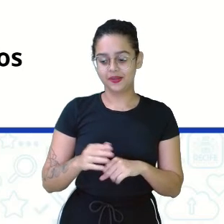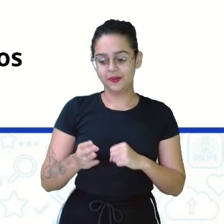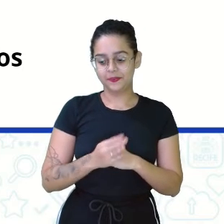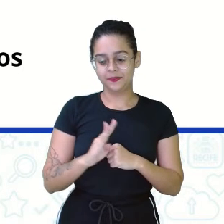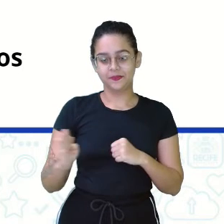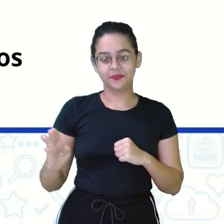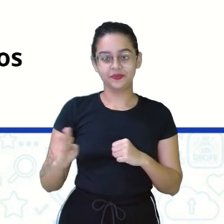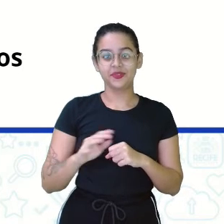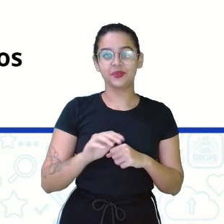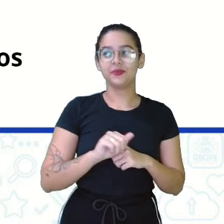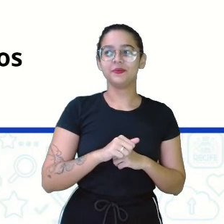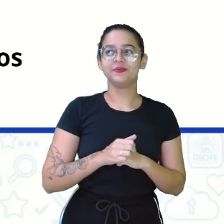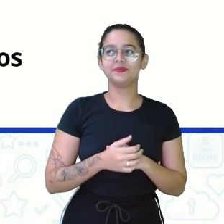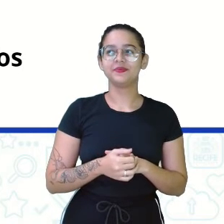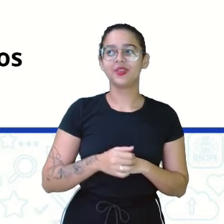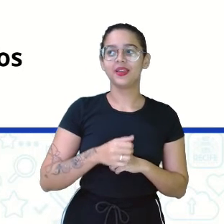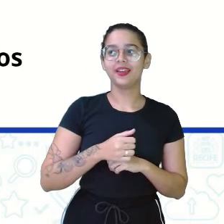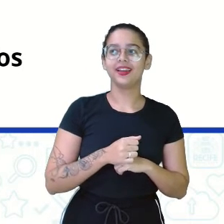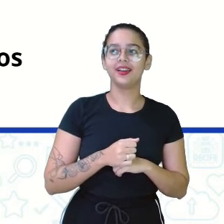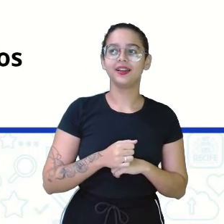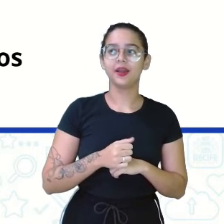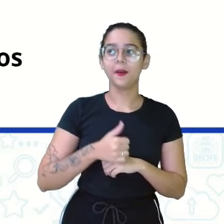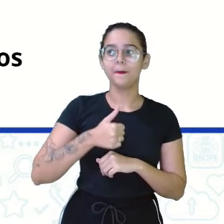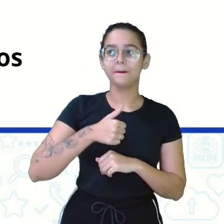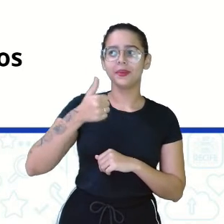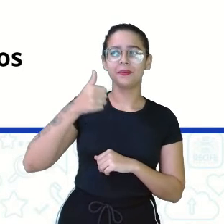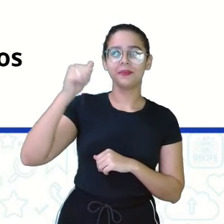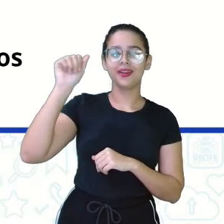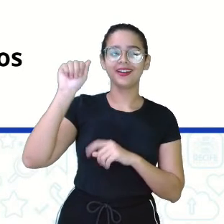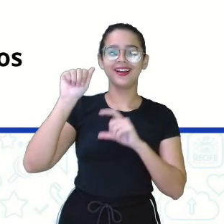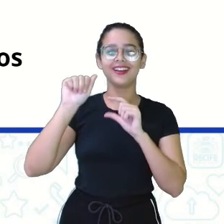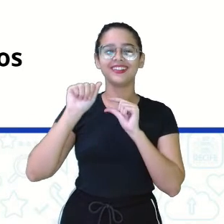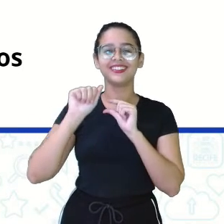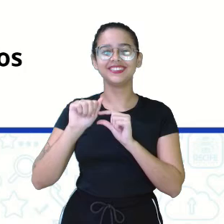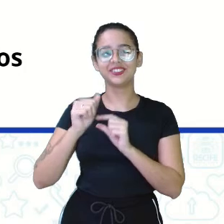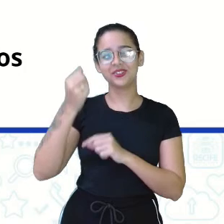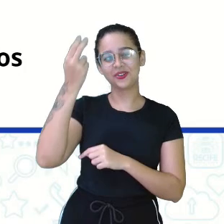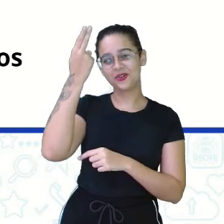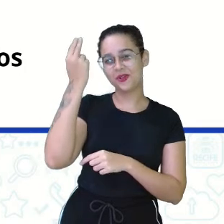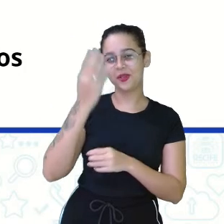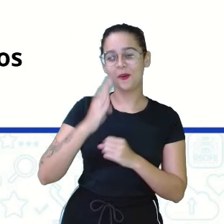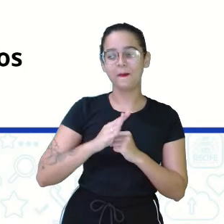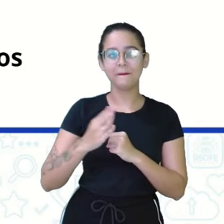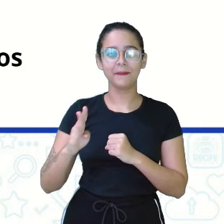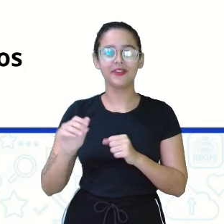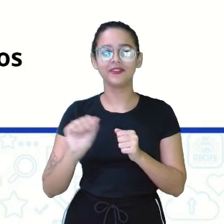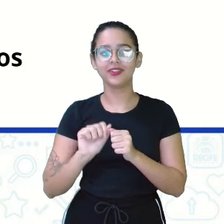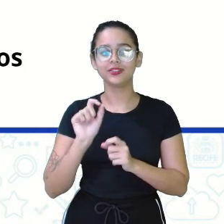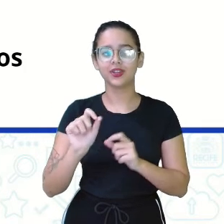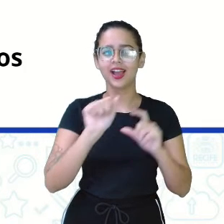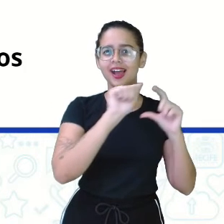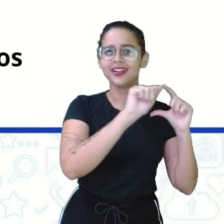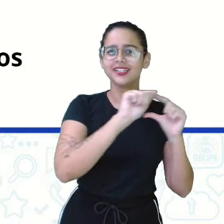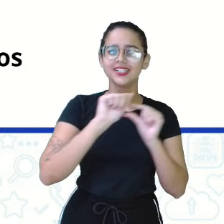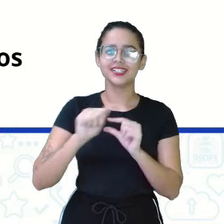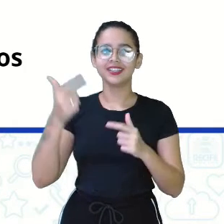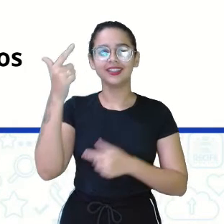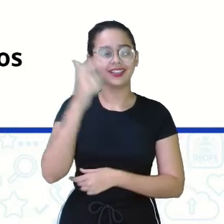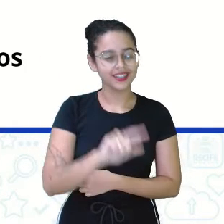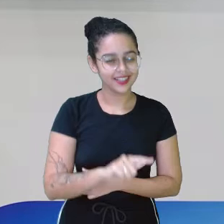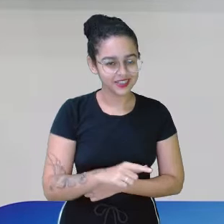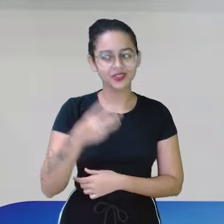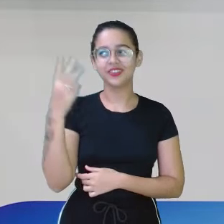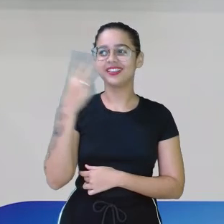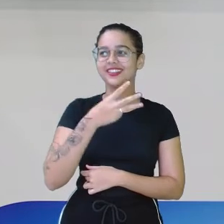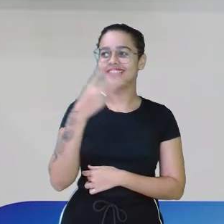com o primeiro azinho do coelhinho bege, a gente faz o quê? Azão, azinho de novo, ó.